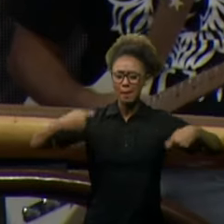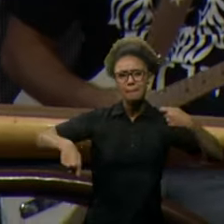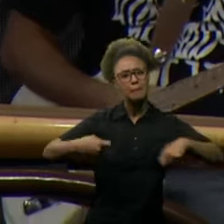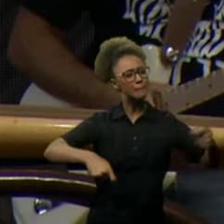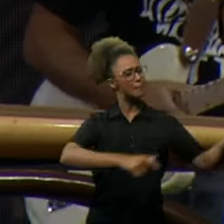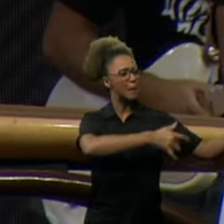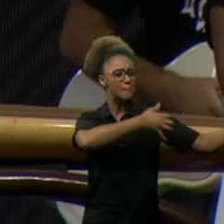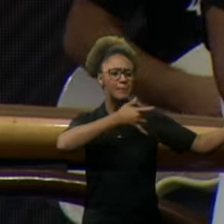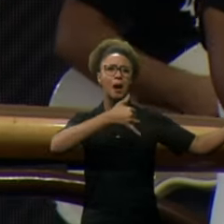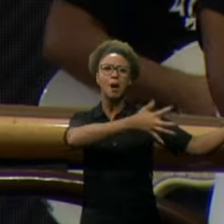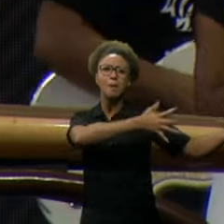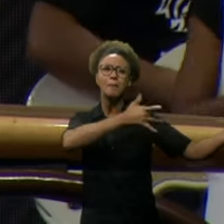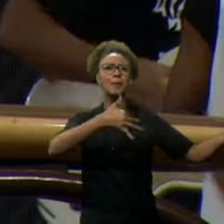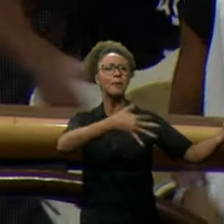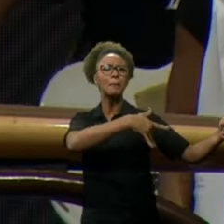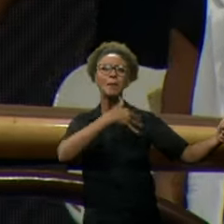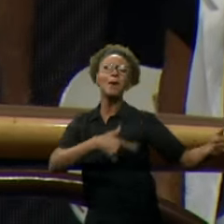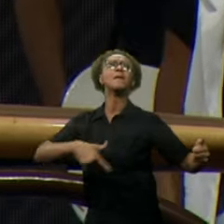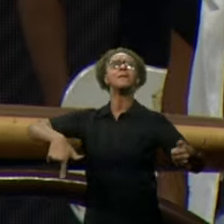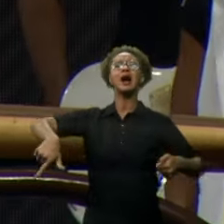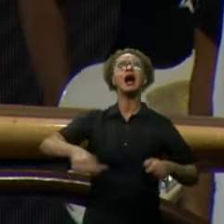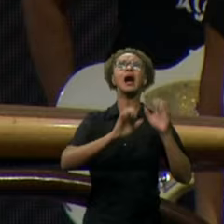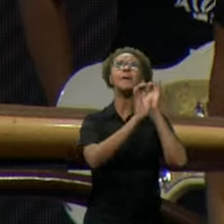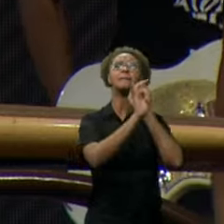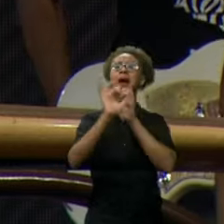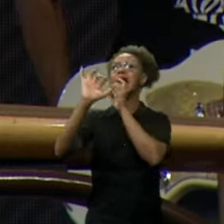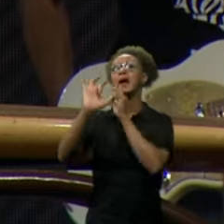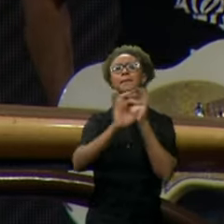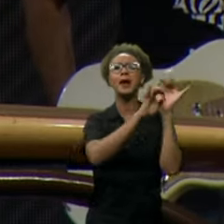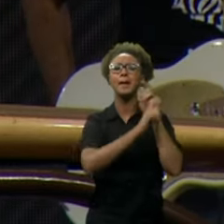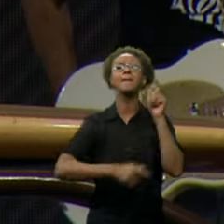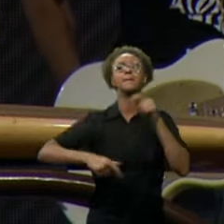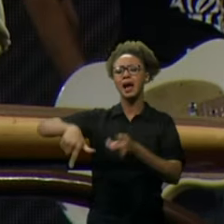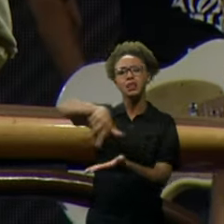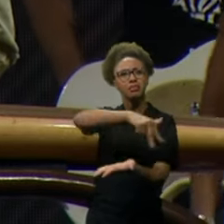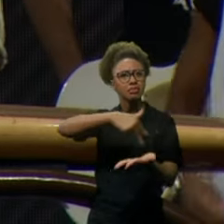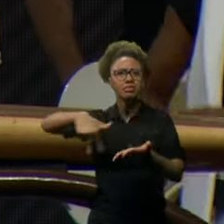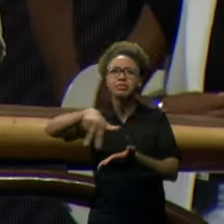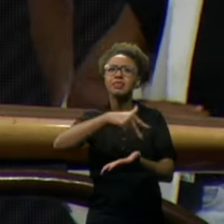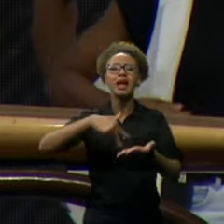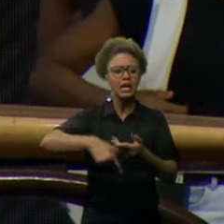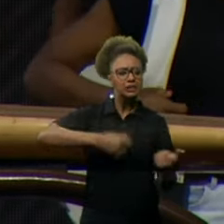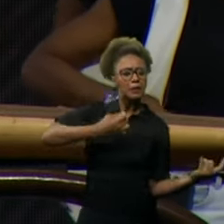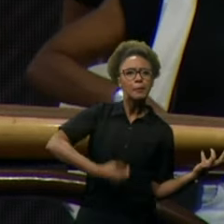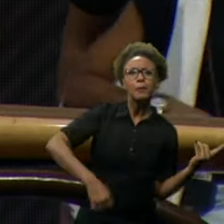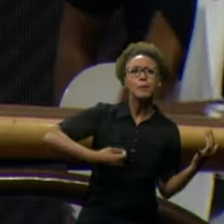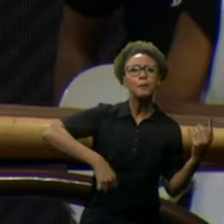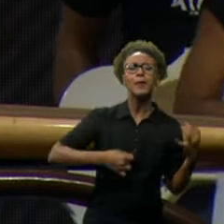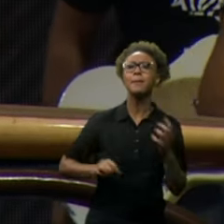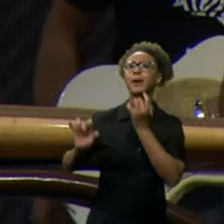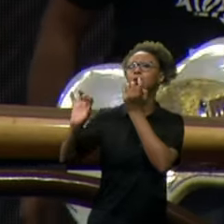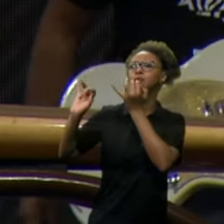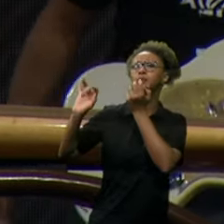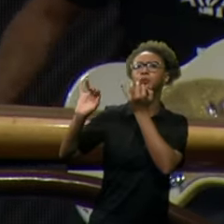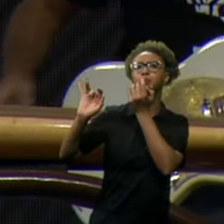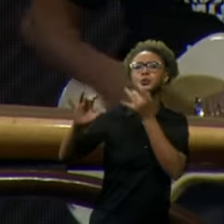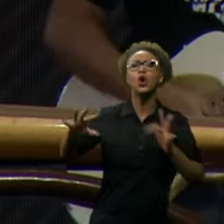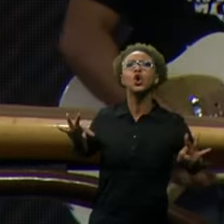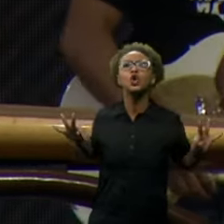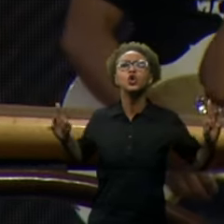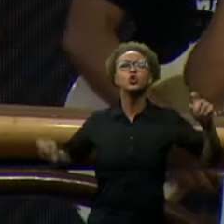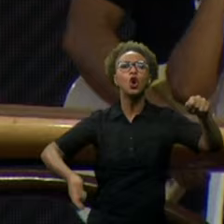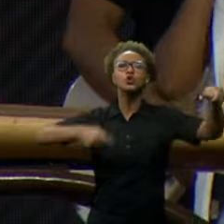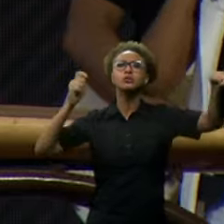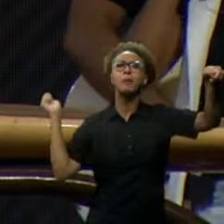harpa Te Louvarei o com adufe e com danças louvai-o com instrumentos de cordas e com flautas louvai-o com címbalos sonoros